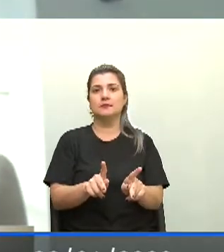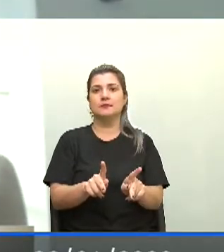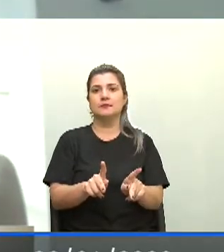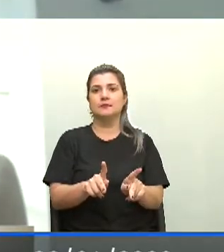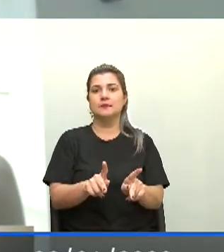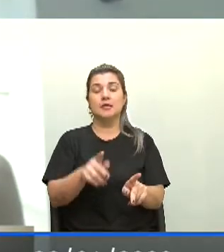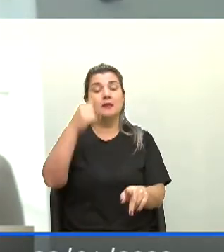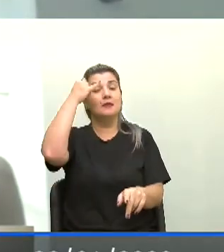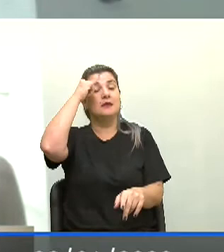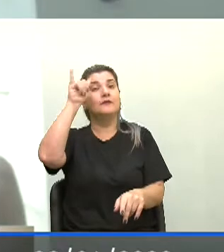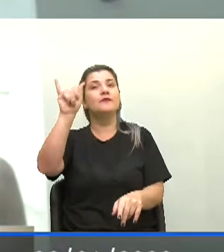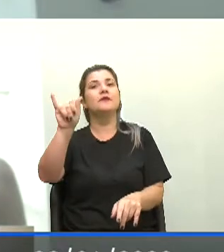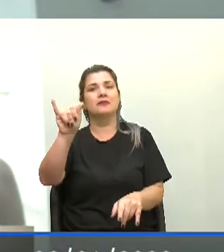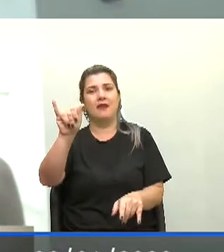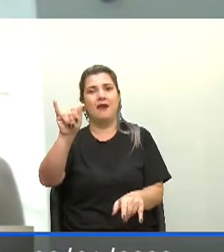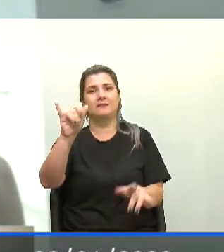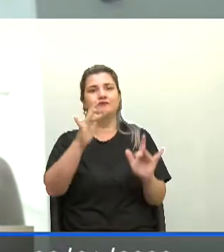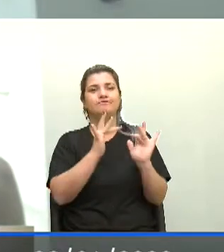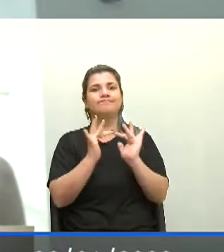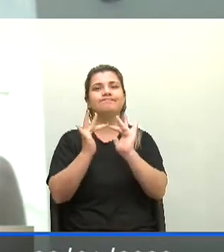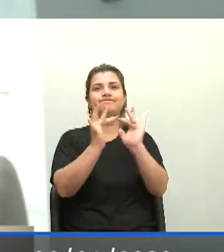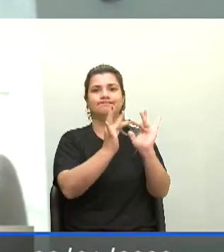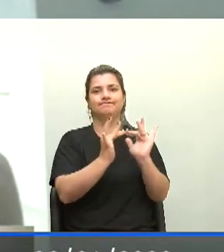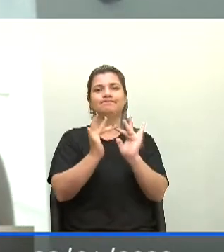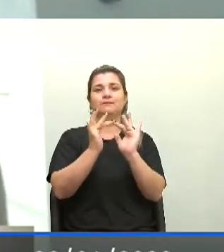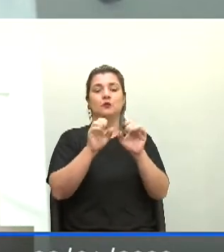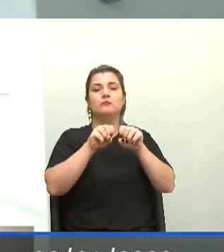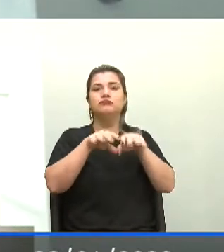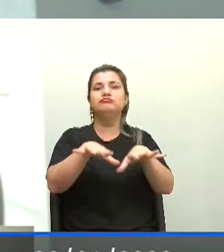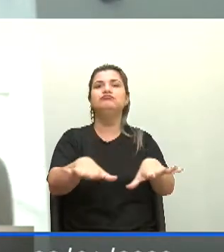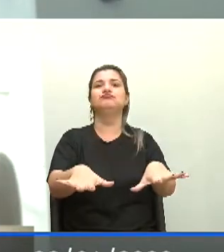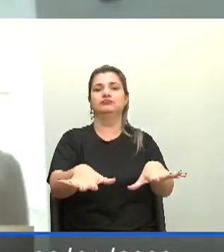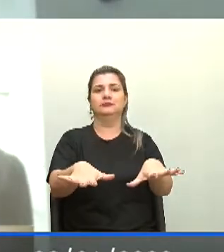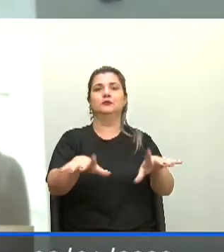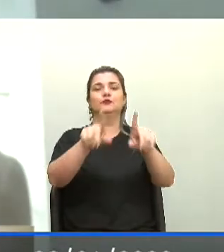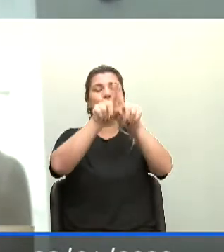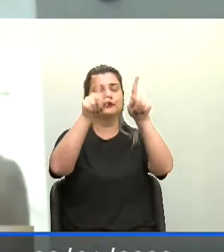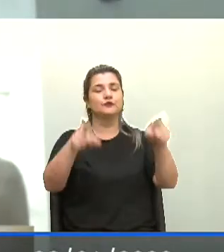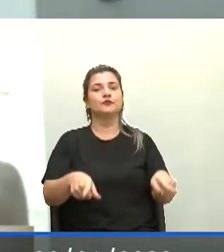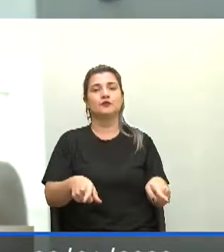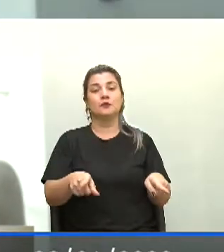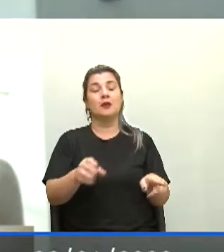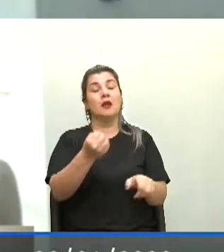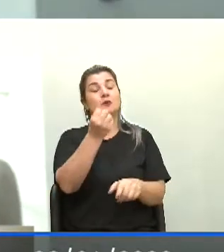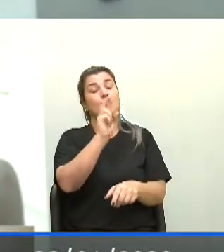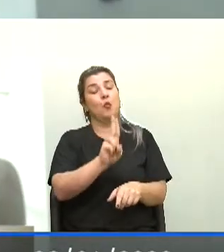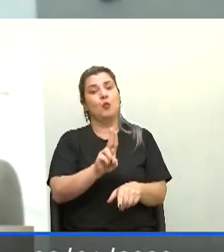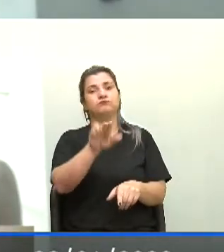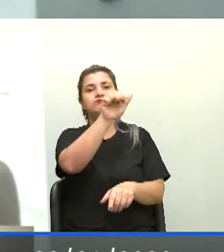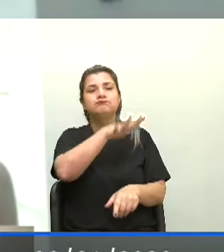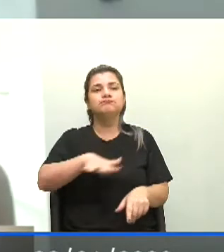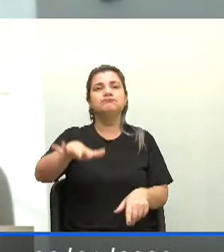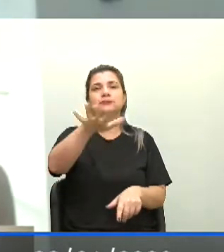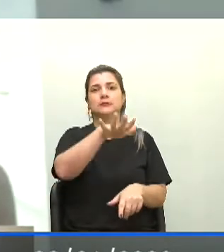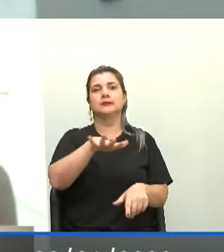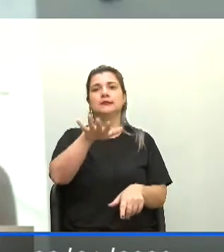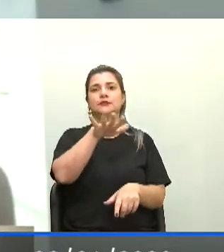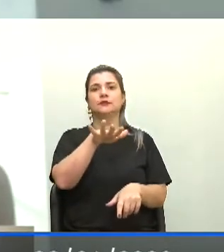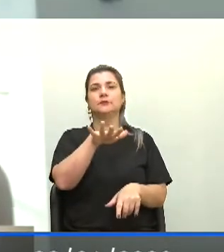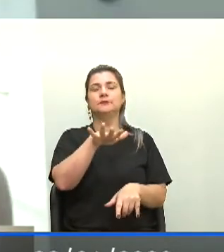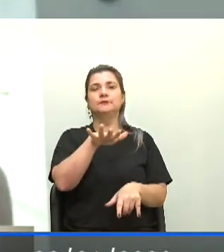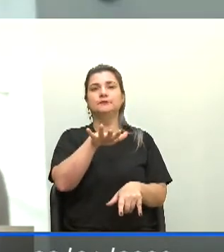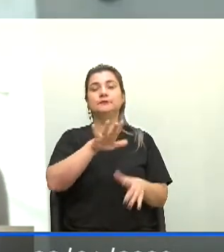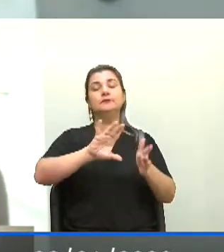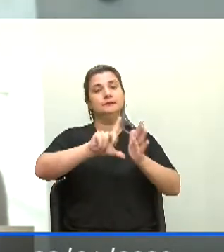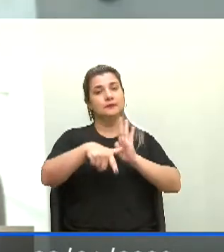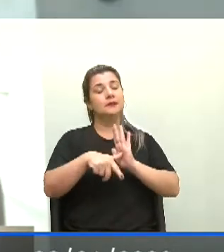o evitar o contágio, né, deles, dos funcionários ou da região. Eu hoje, depois nessa reunião